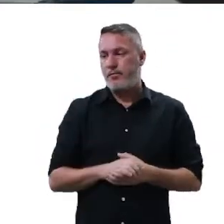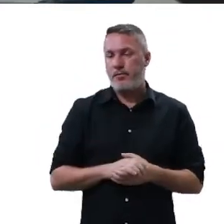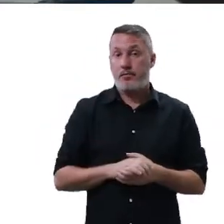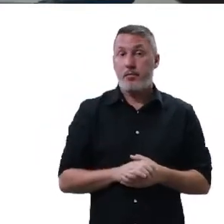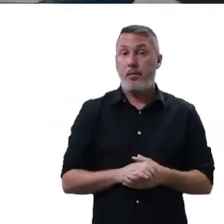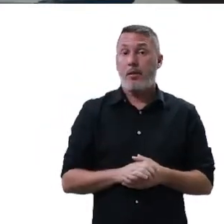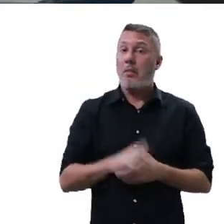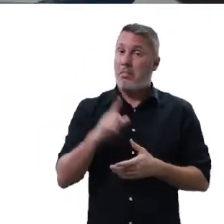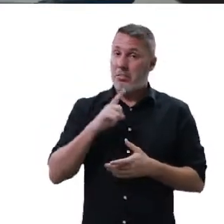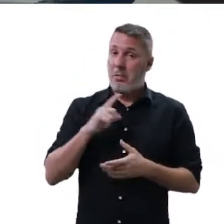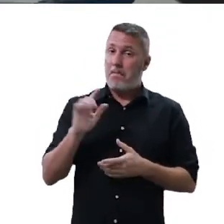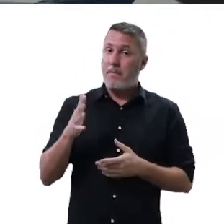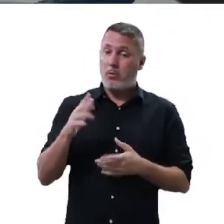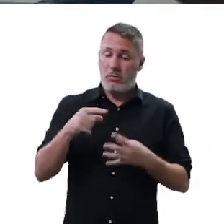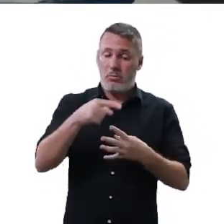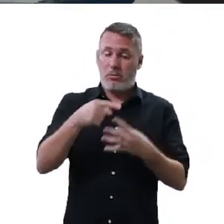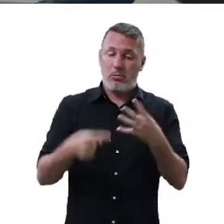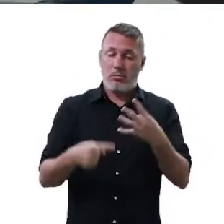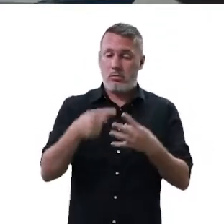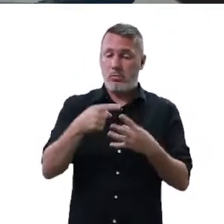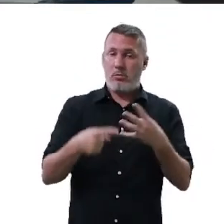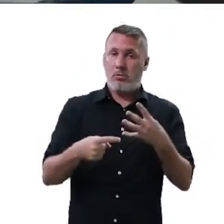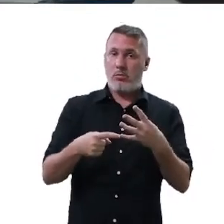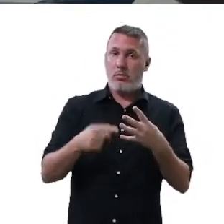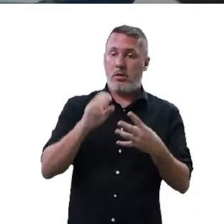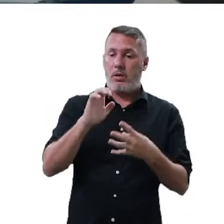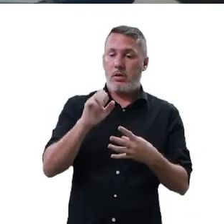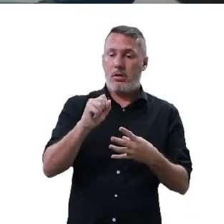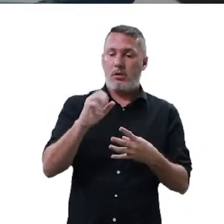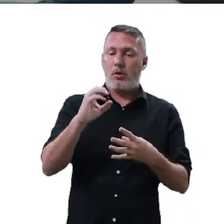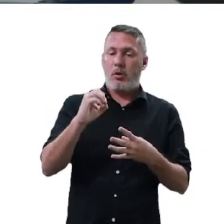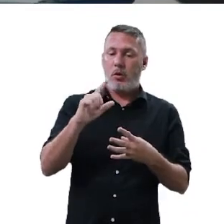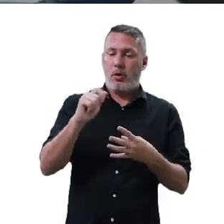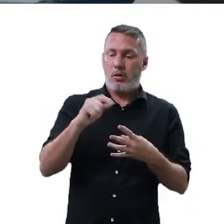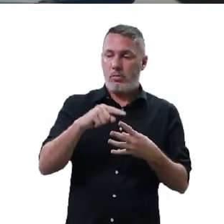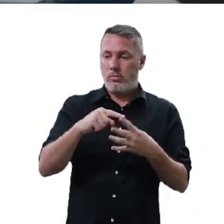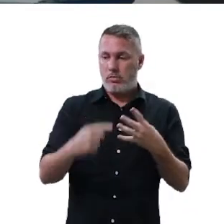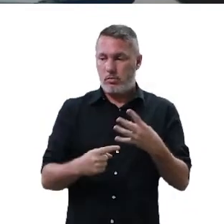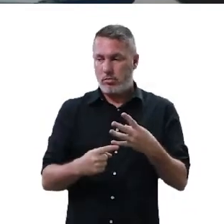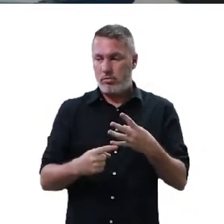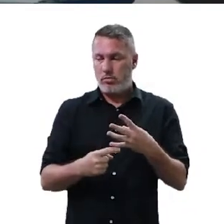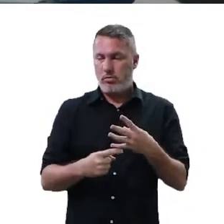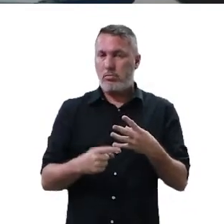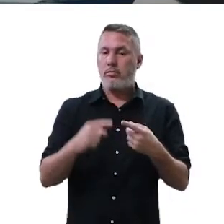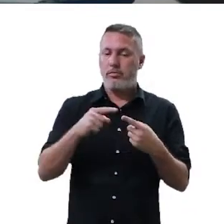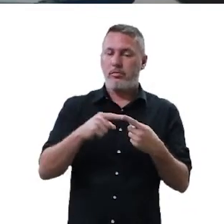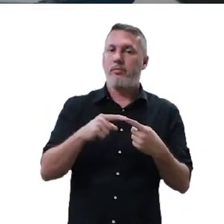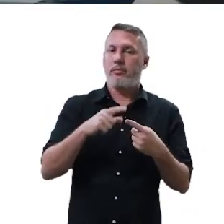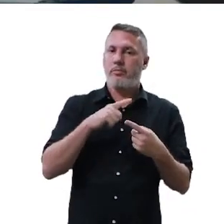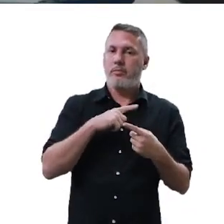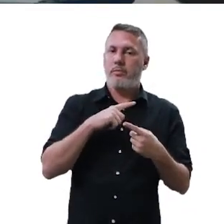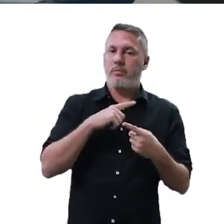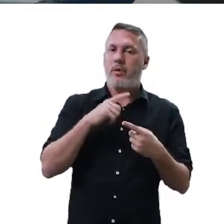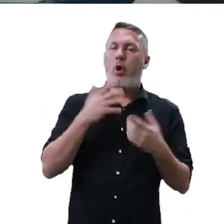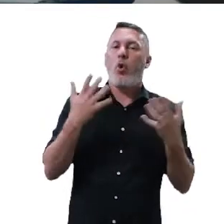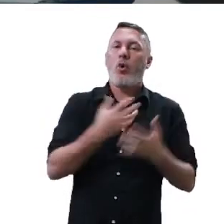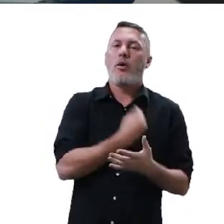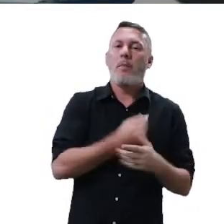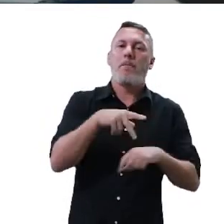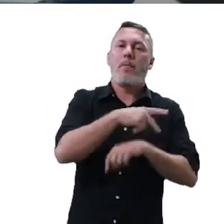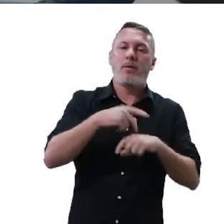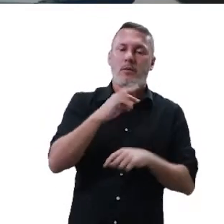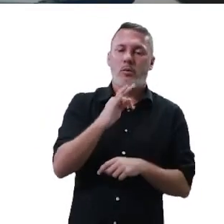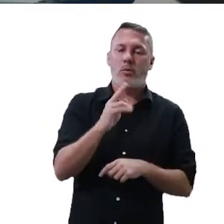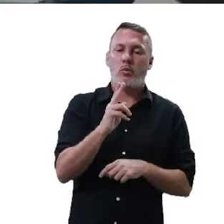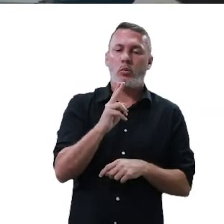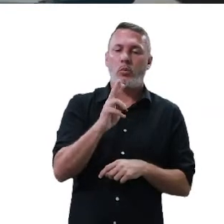aí pelo menos 4 escolas pré-socráticas. A escola jônica, que inclusive é na atual Turquia, né,